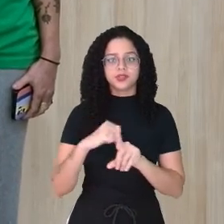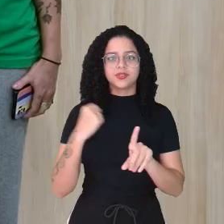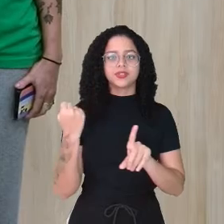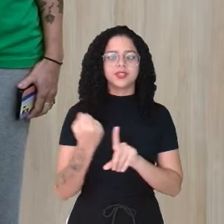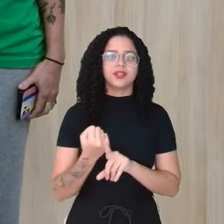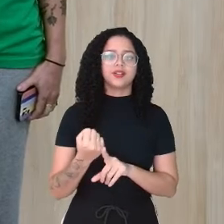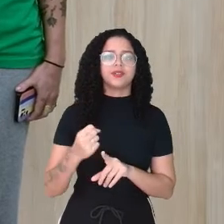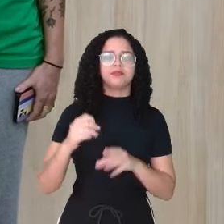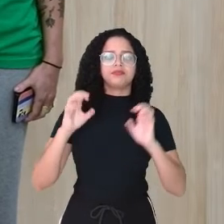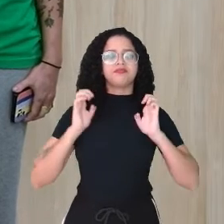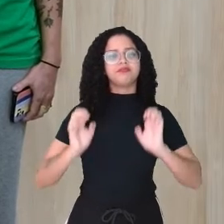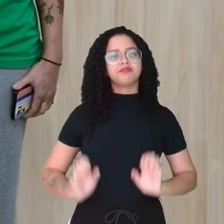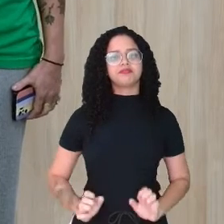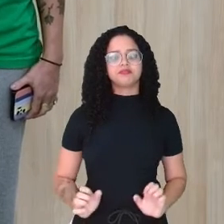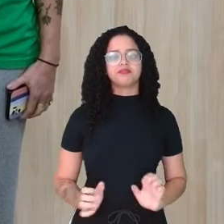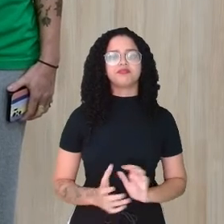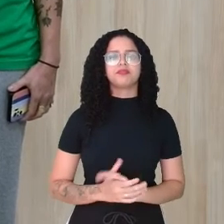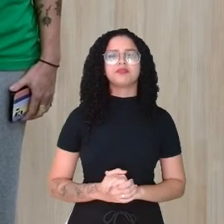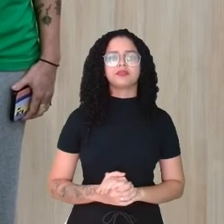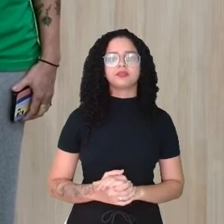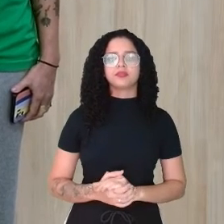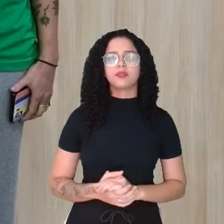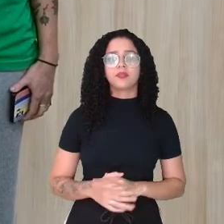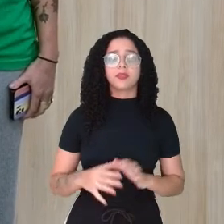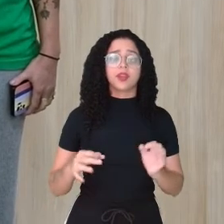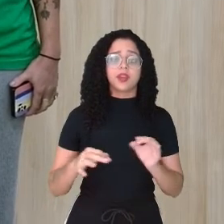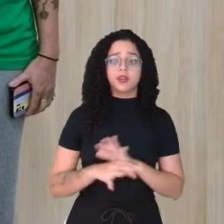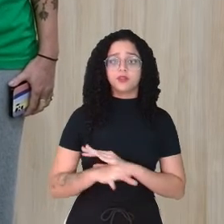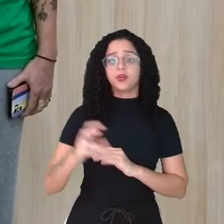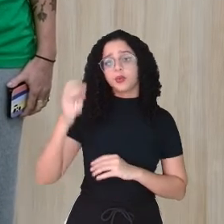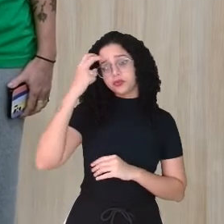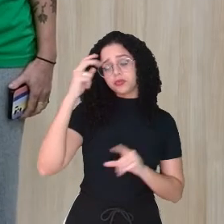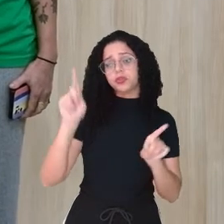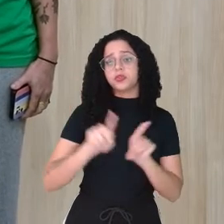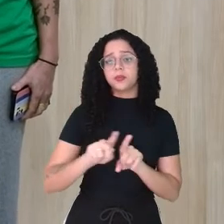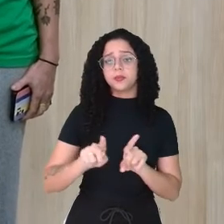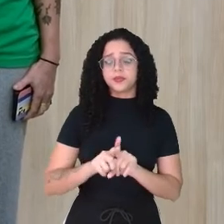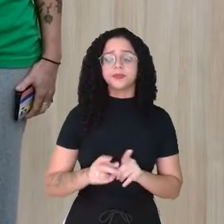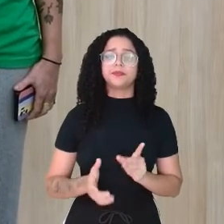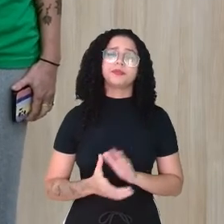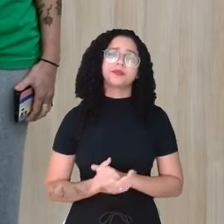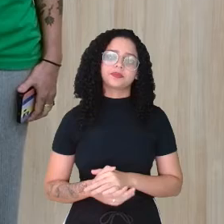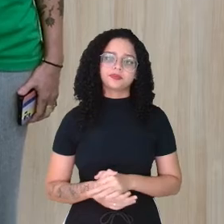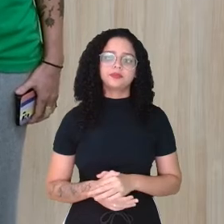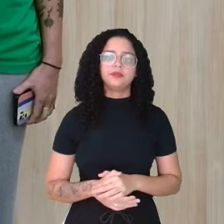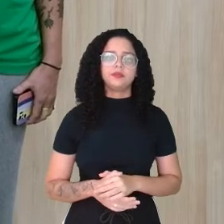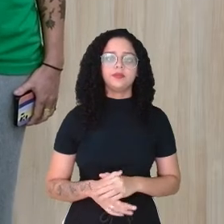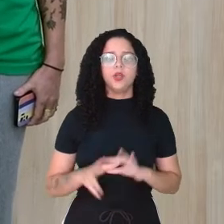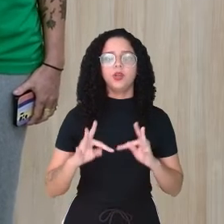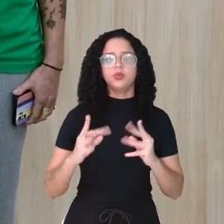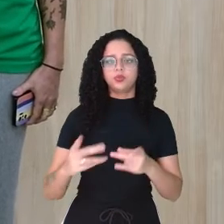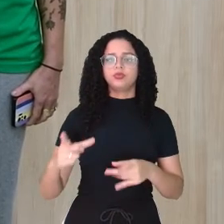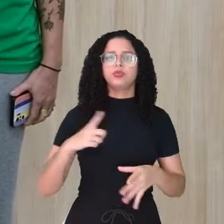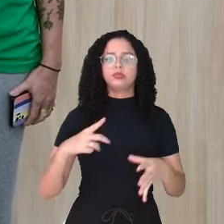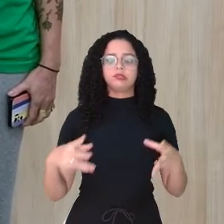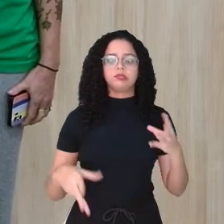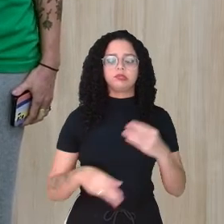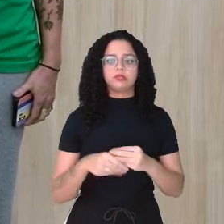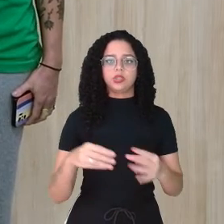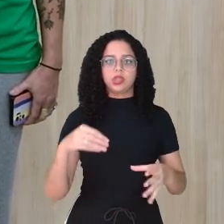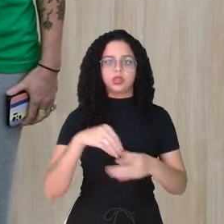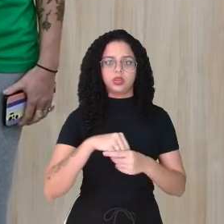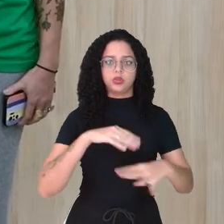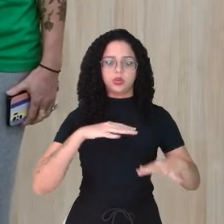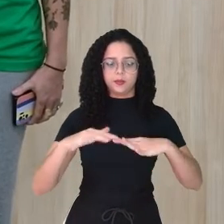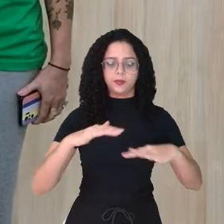social, ética, né? Enfim, cultural também, né? Tudo isso é abordado nesse